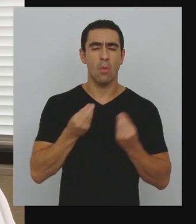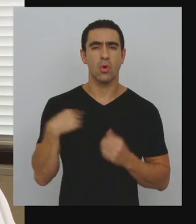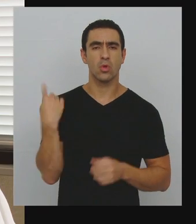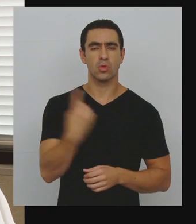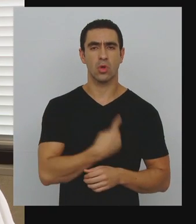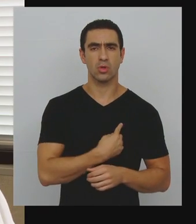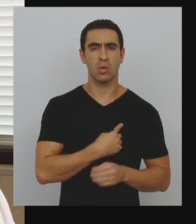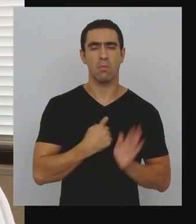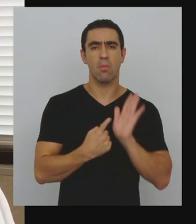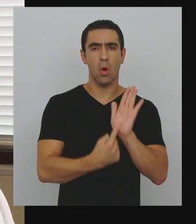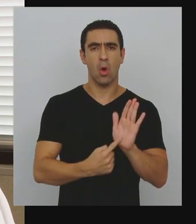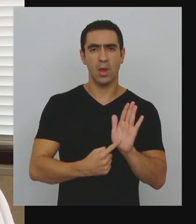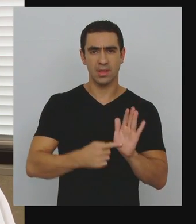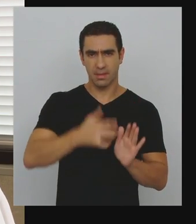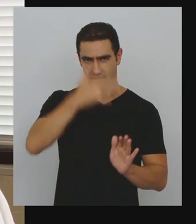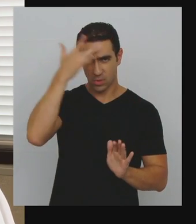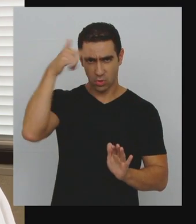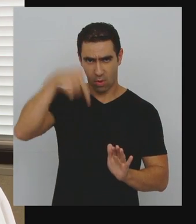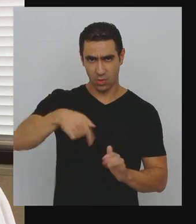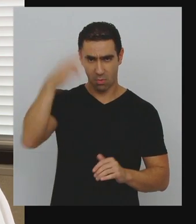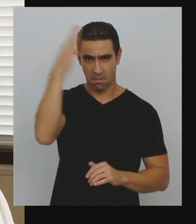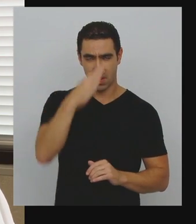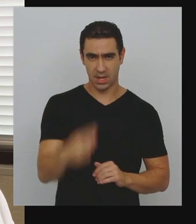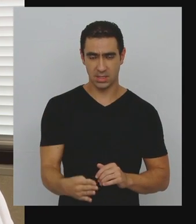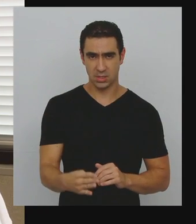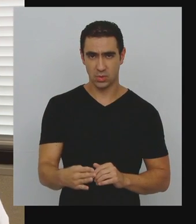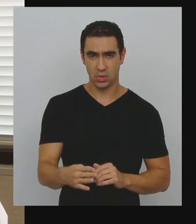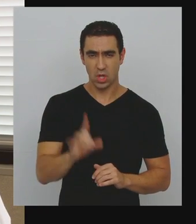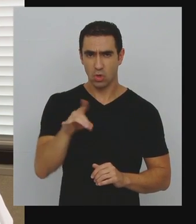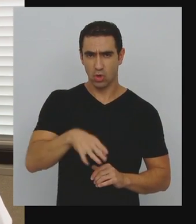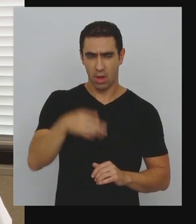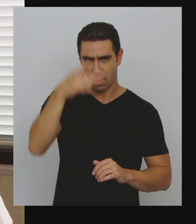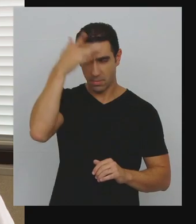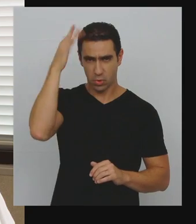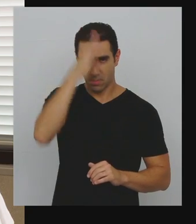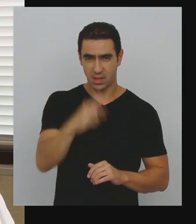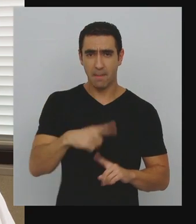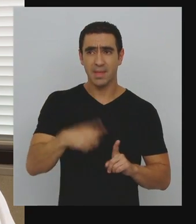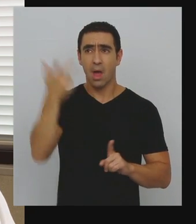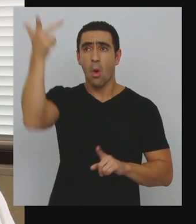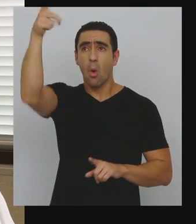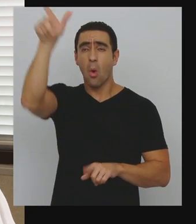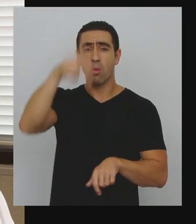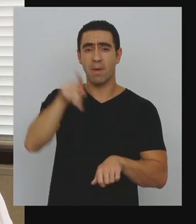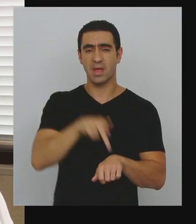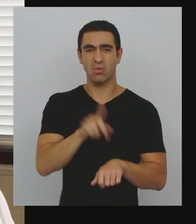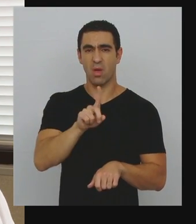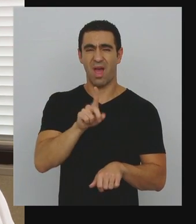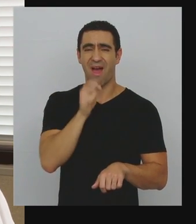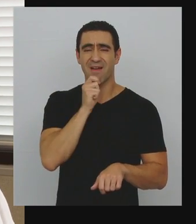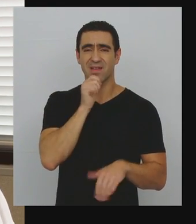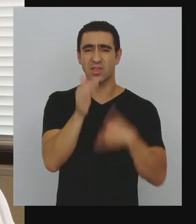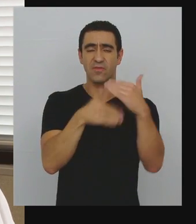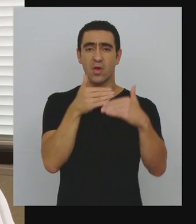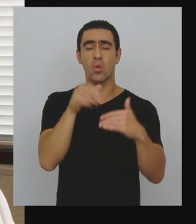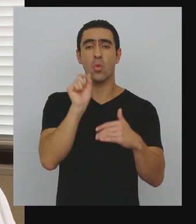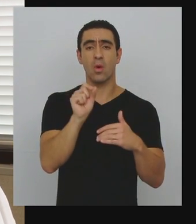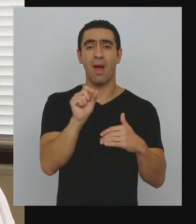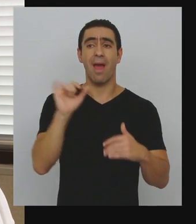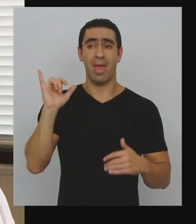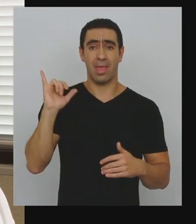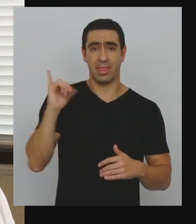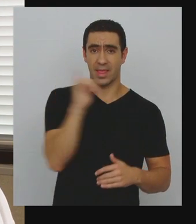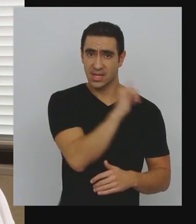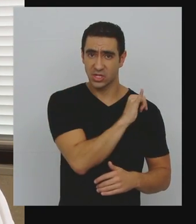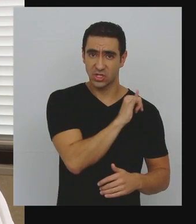Como é que a gente mostra para o brasileiro, e não só para o brasileiro, mas para outros países que não são tão desenvolvidos, de que